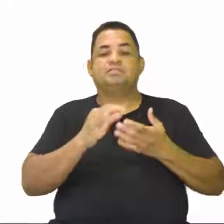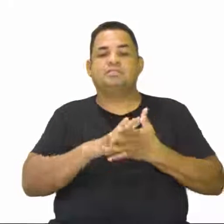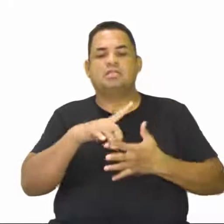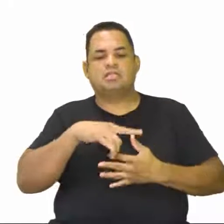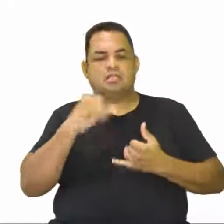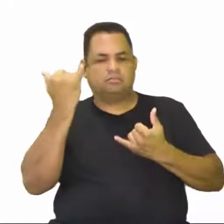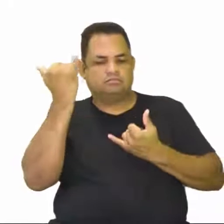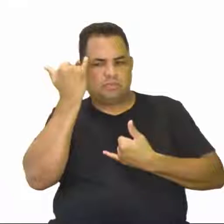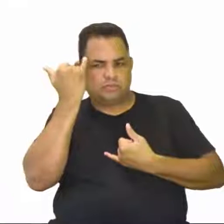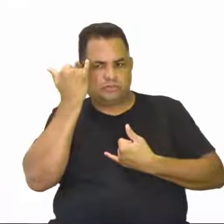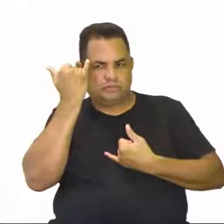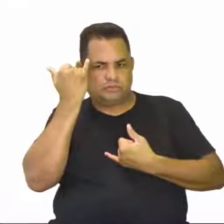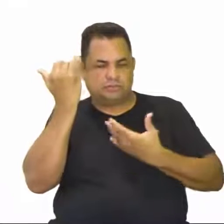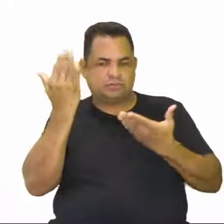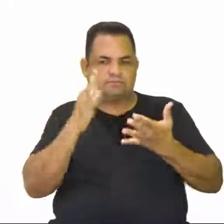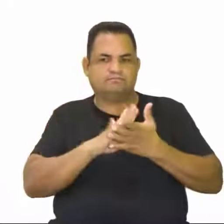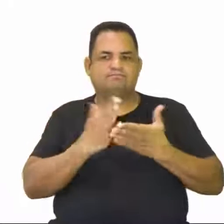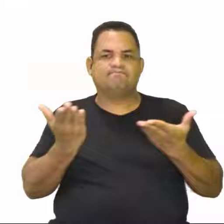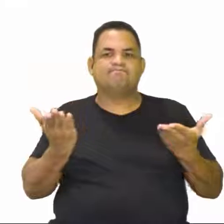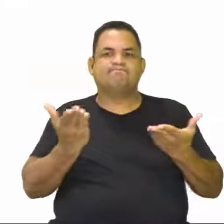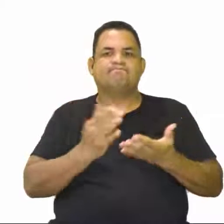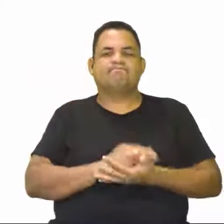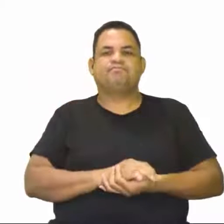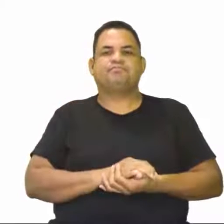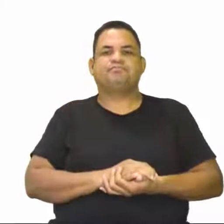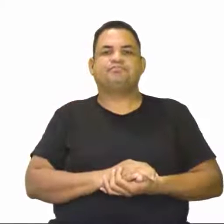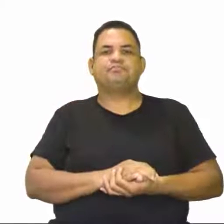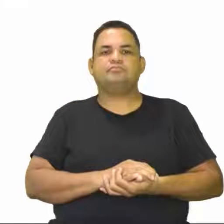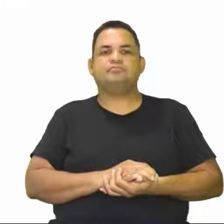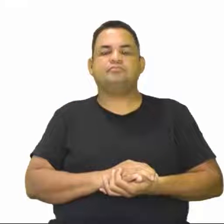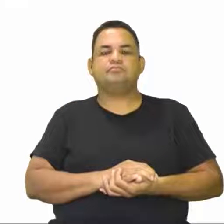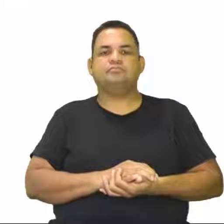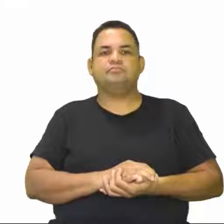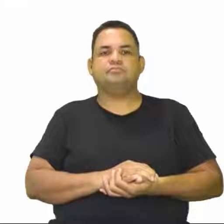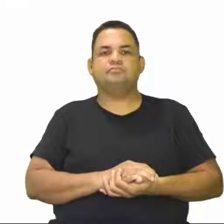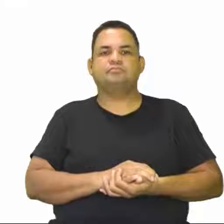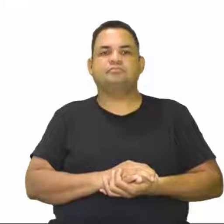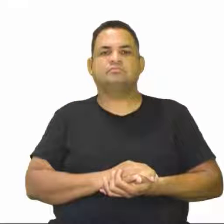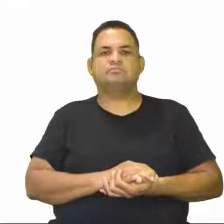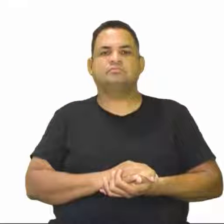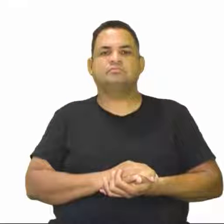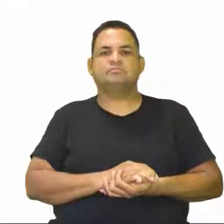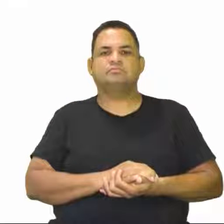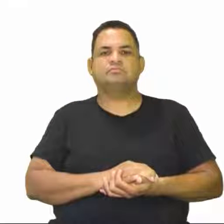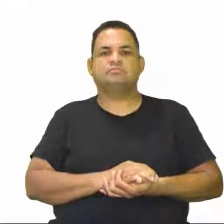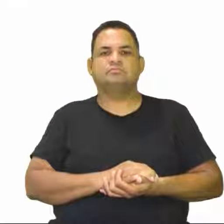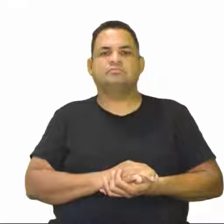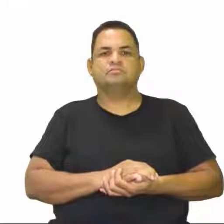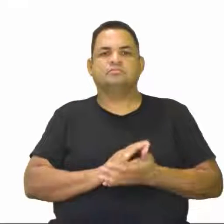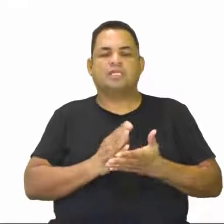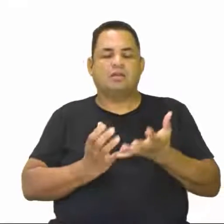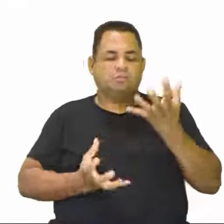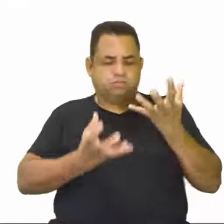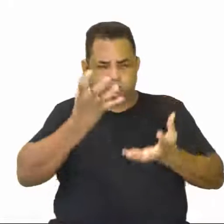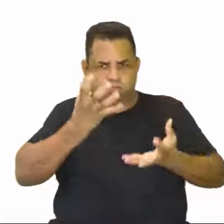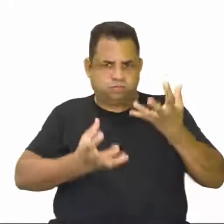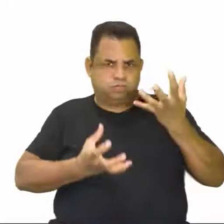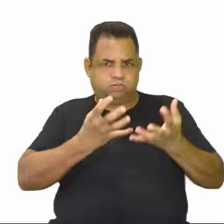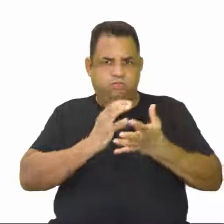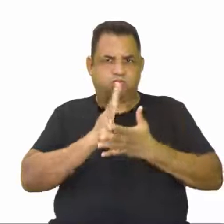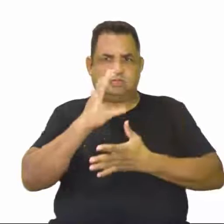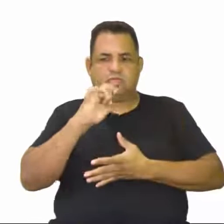informações que o enunciado está trazendo para você, né, professor? Perfeitamente. Então vamos aqui, ó. Na combustão